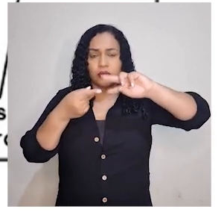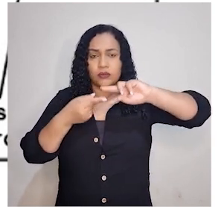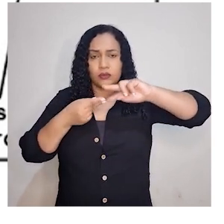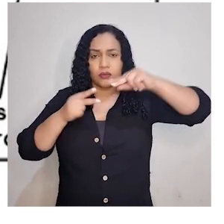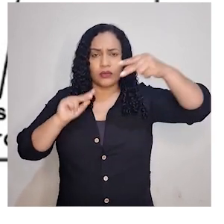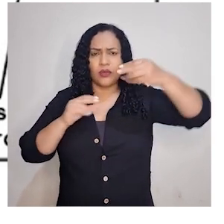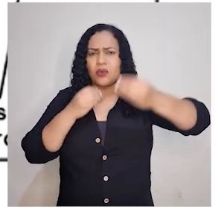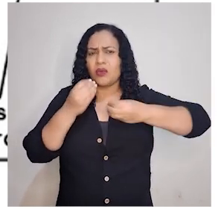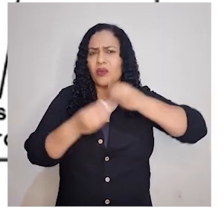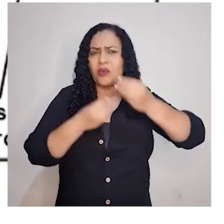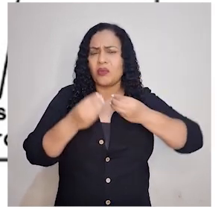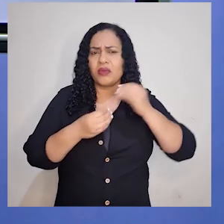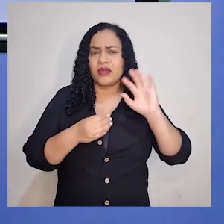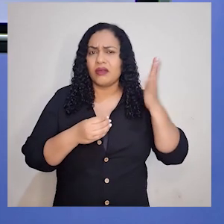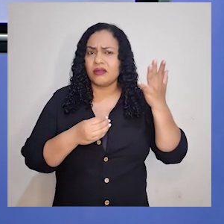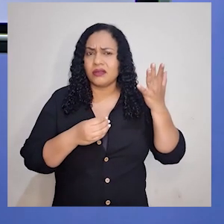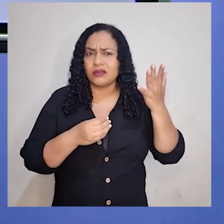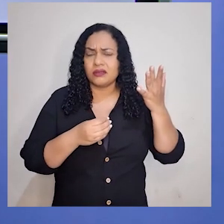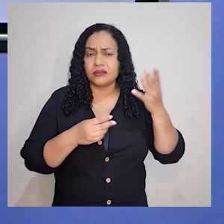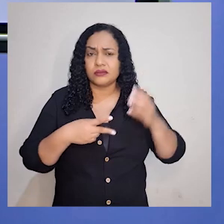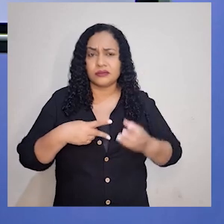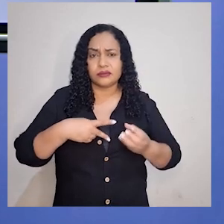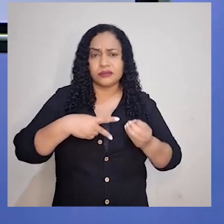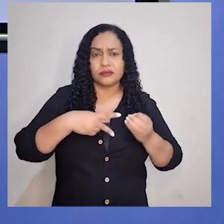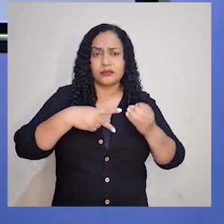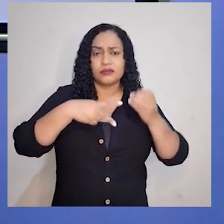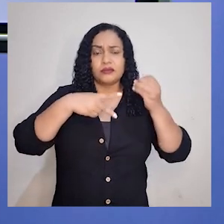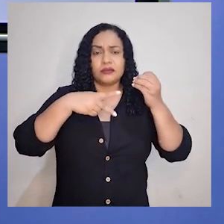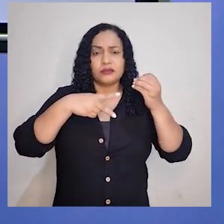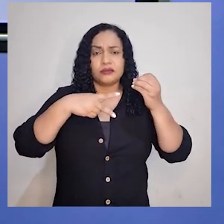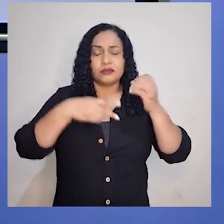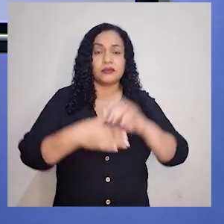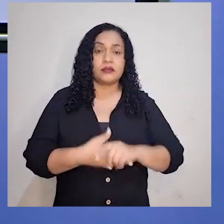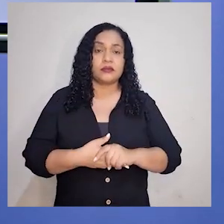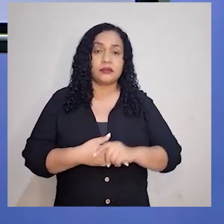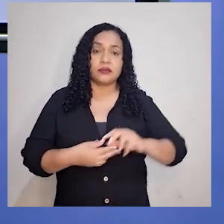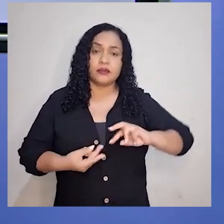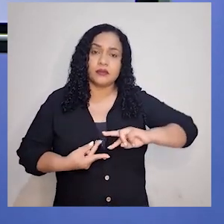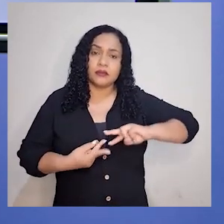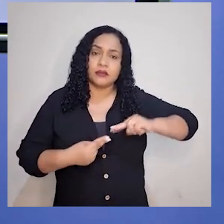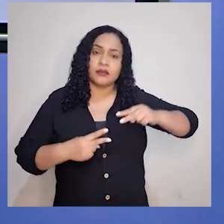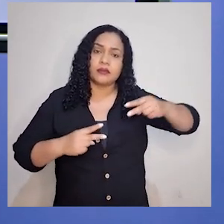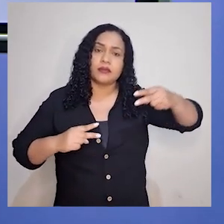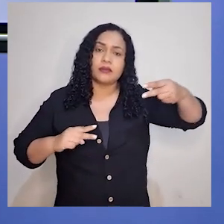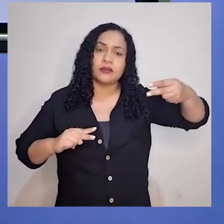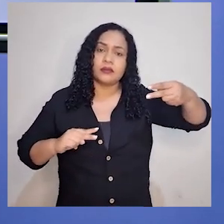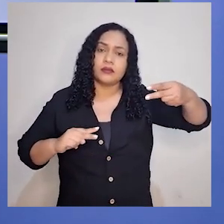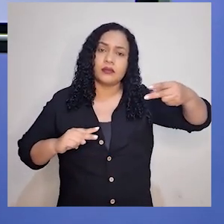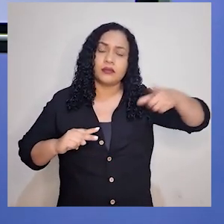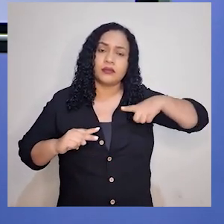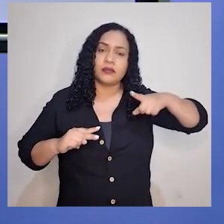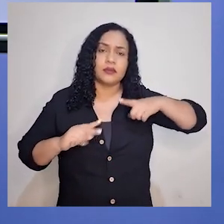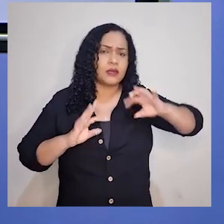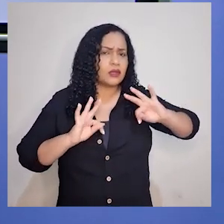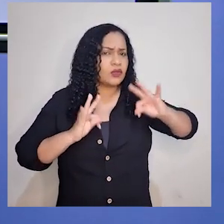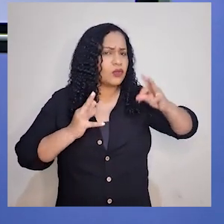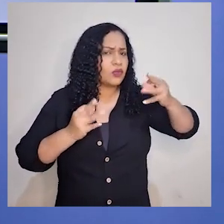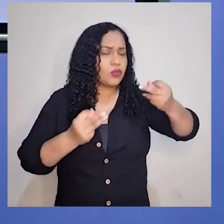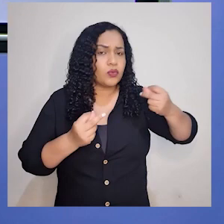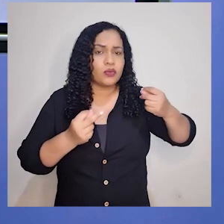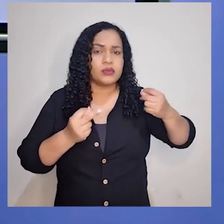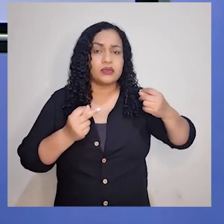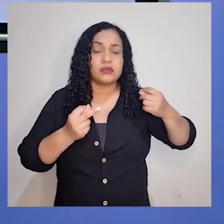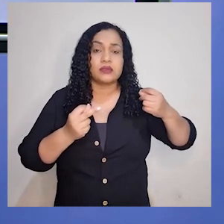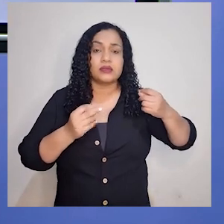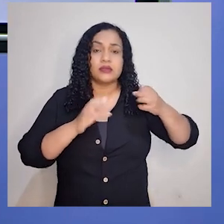molécula dupla do DNA. Como que acontece a produção de proteínas? A molécula de DNA, ela funciona como um molde. Ela